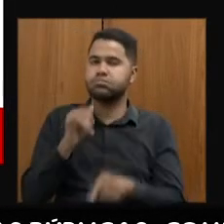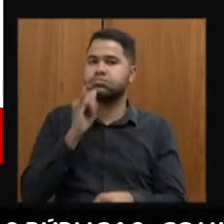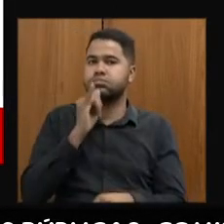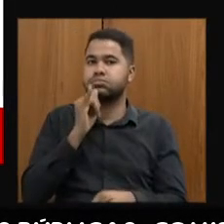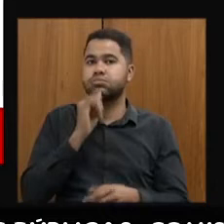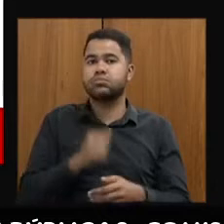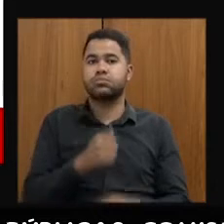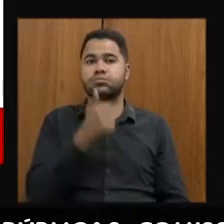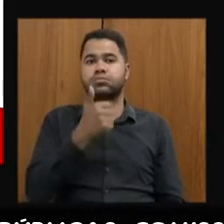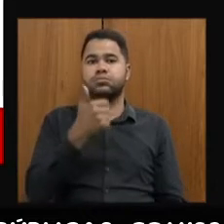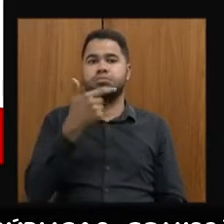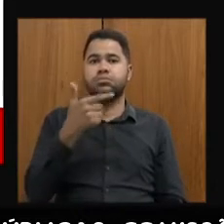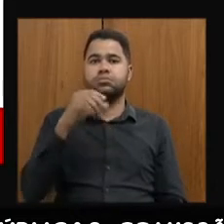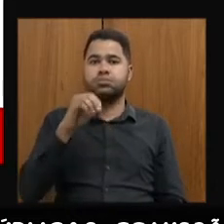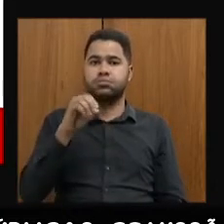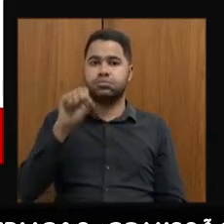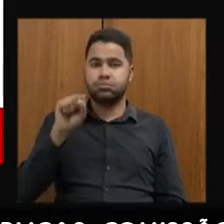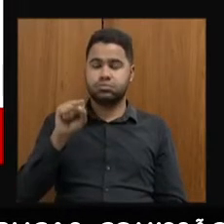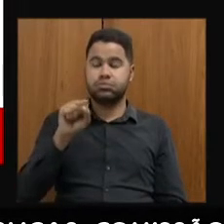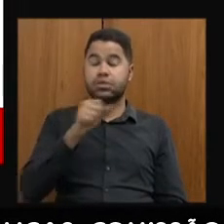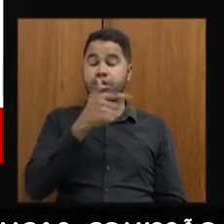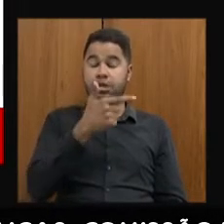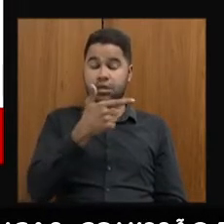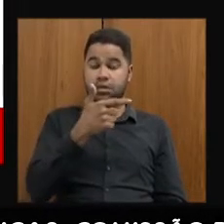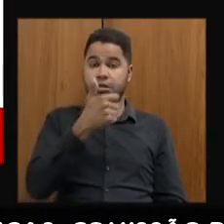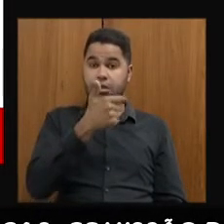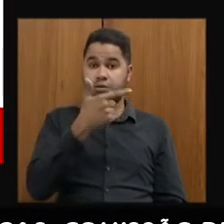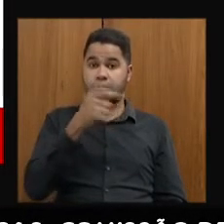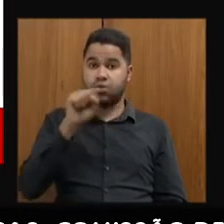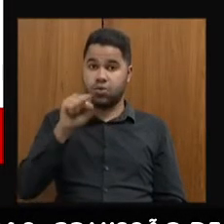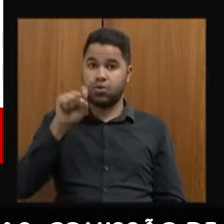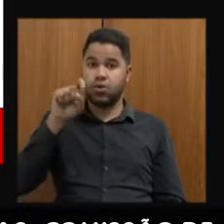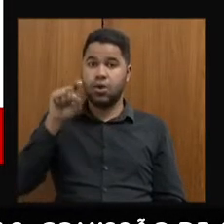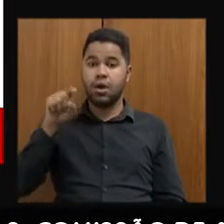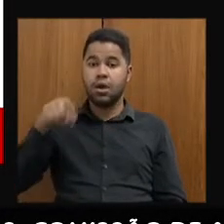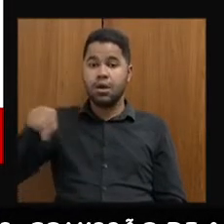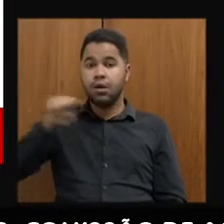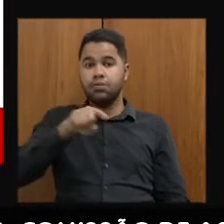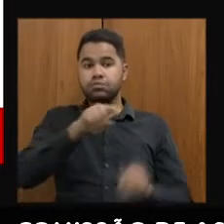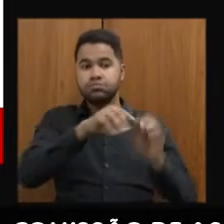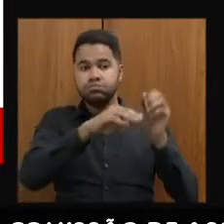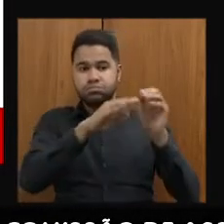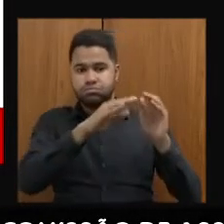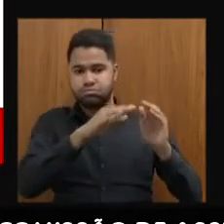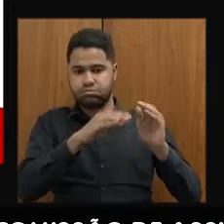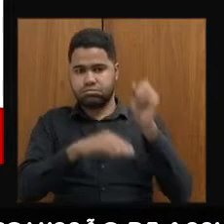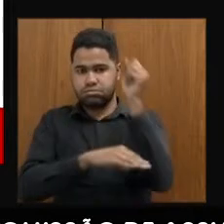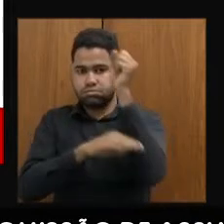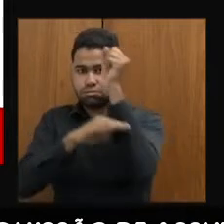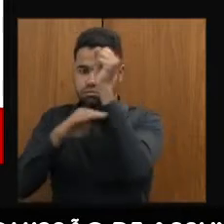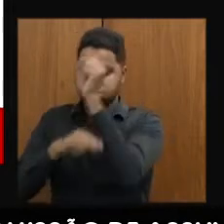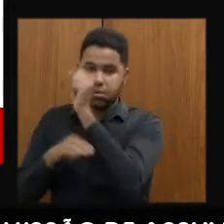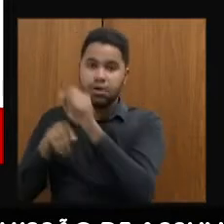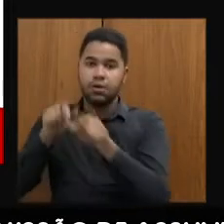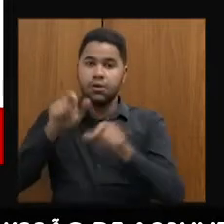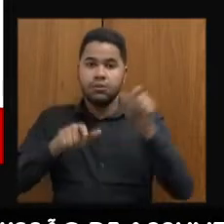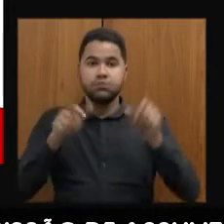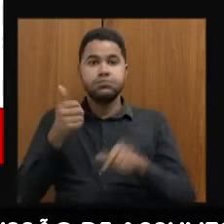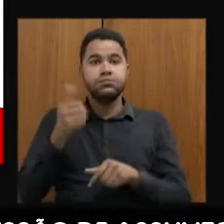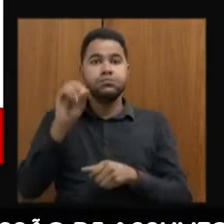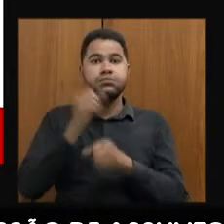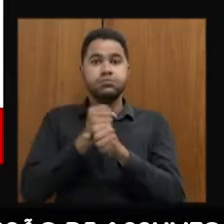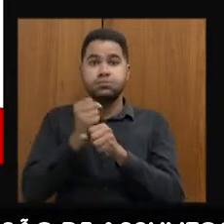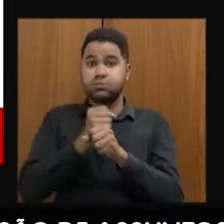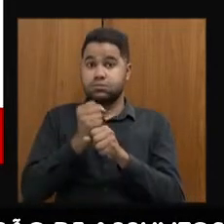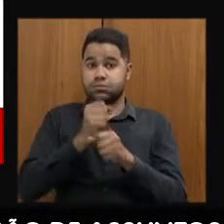entrega de 128 unidades habitacionais para relocação das famílias do Córrego do Ferrugem né gente que tava 10